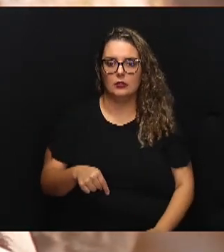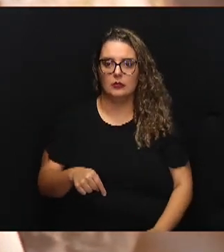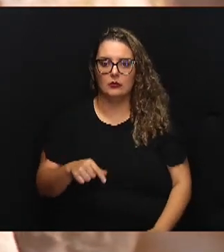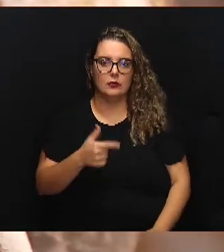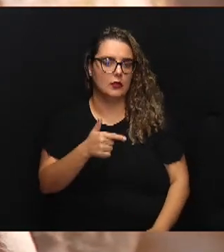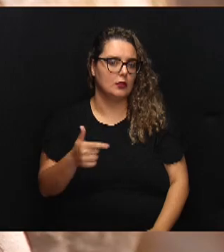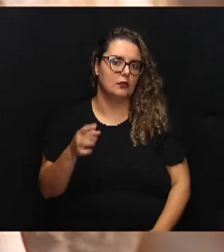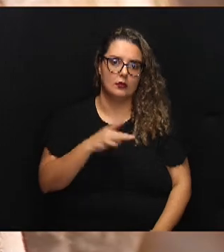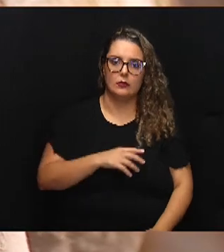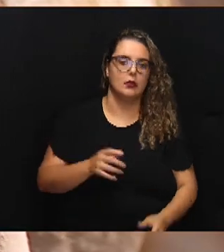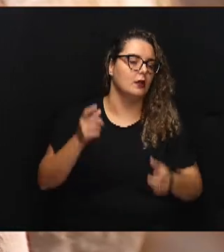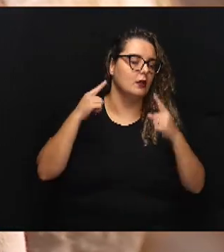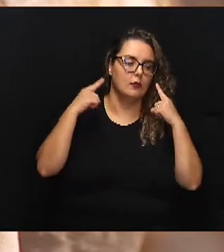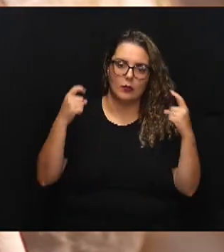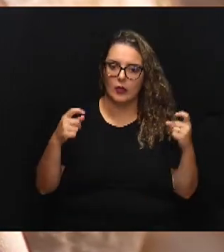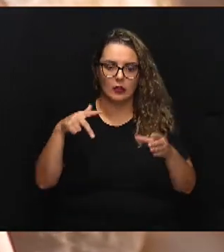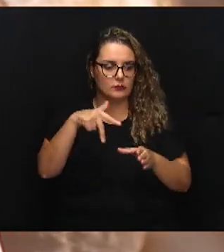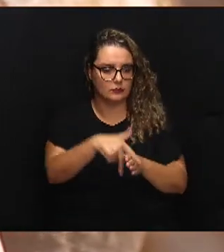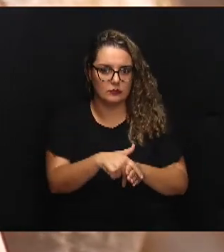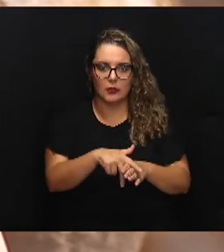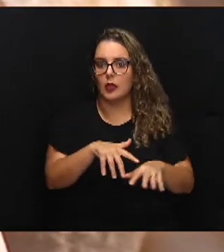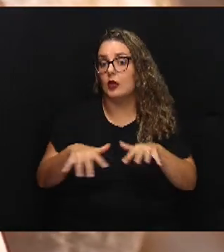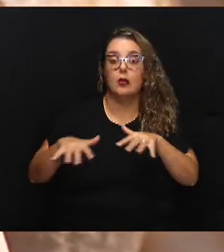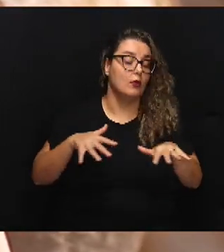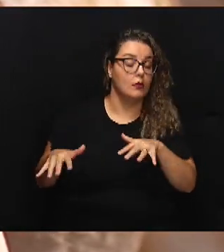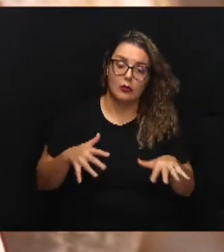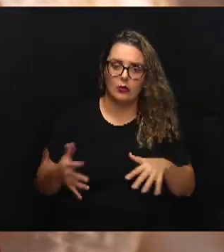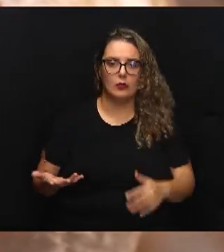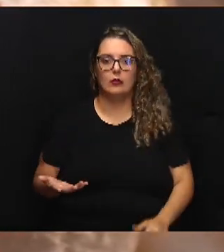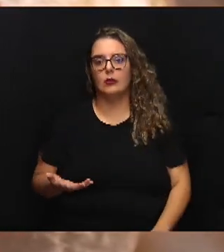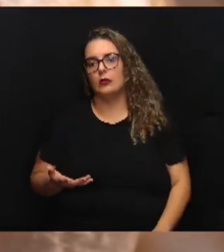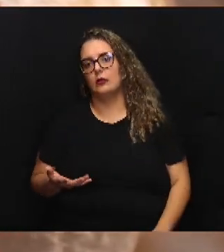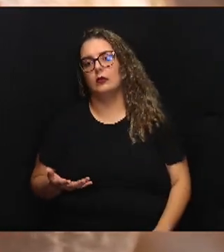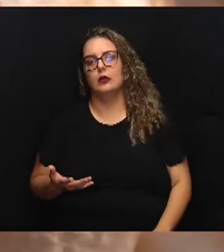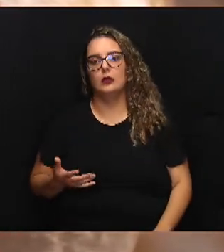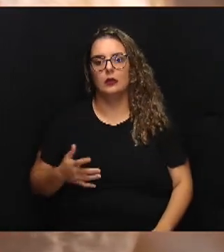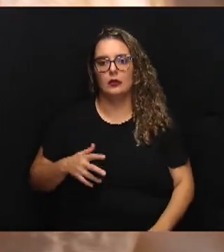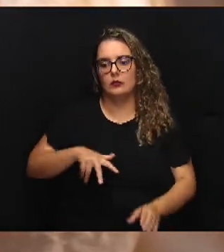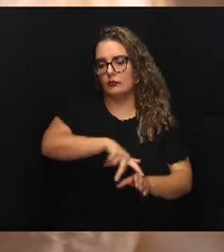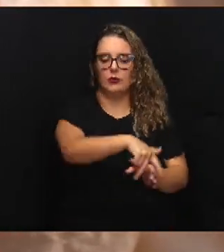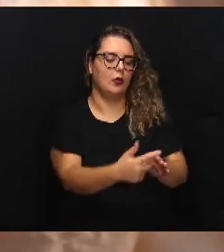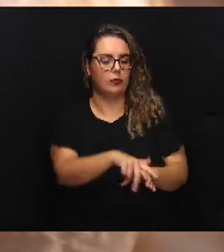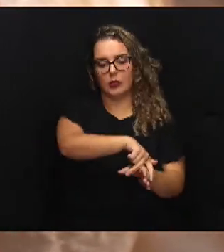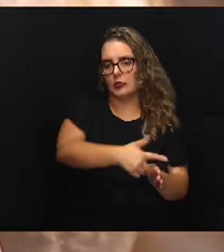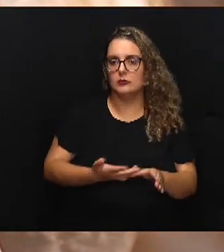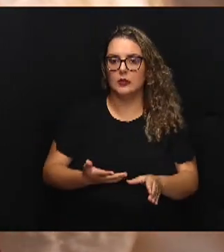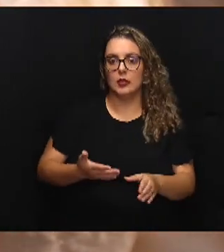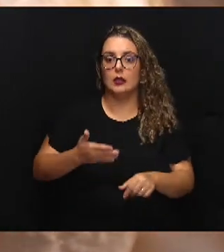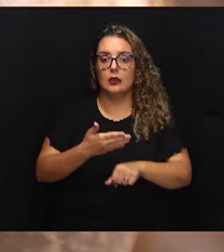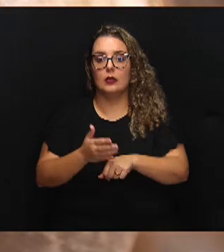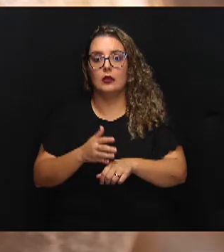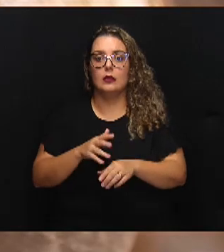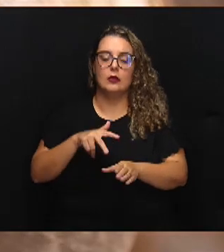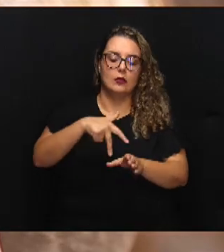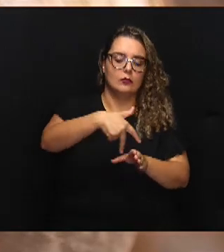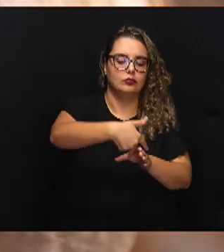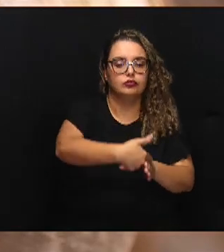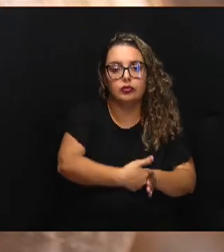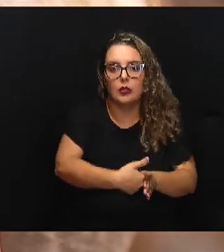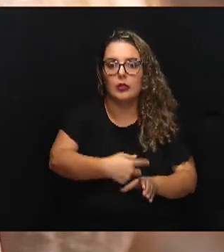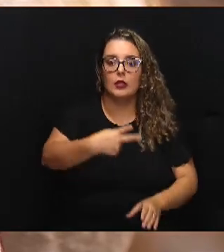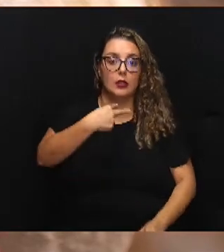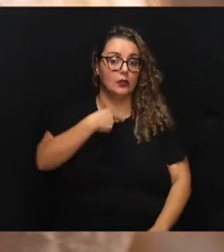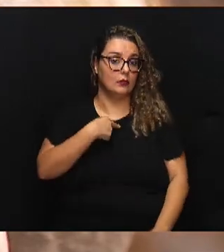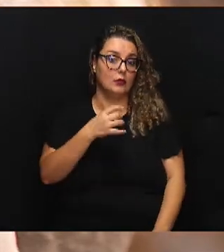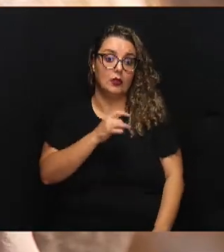ter medo de barulho em cima dele, movimentos bruscos. Os praticantes vão deitar em cima, ele não pode ter